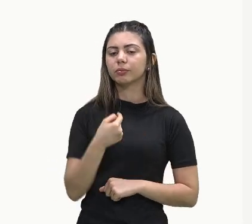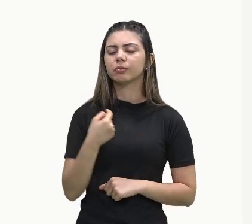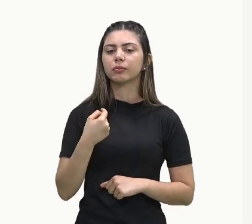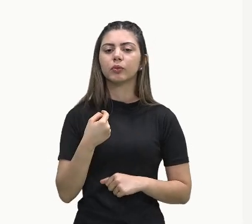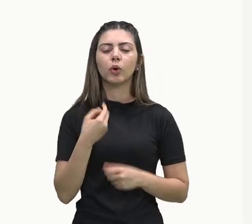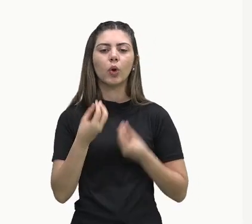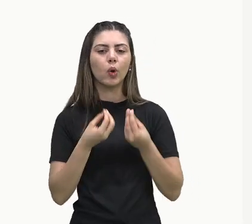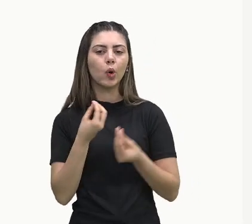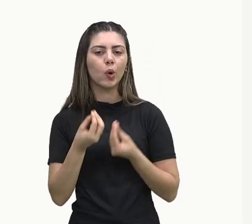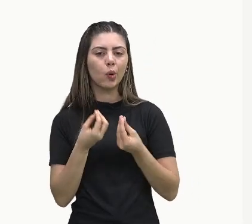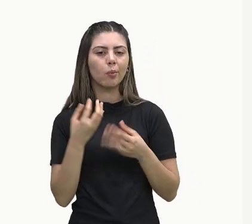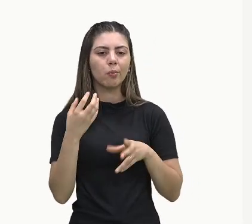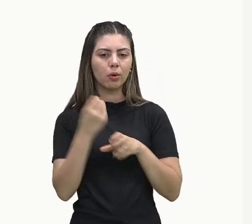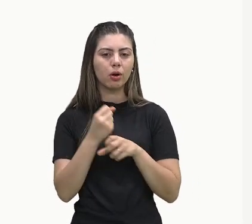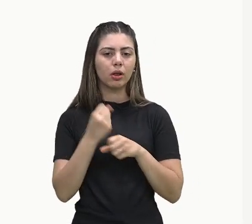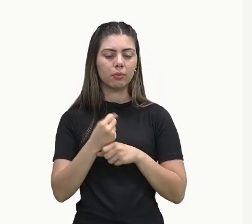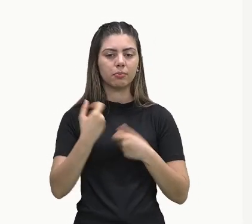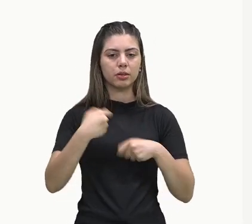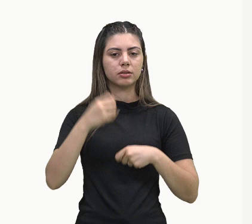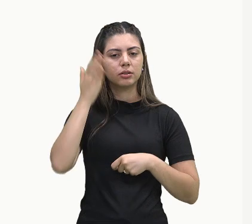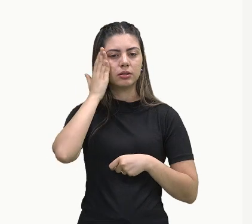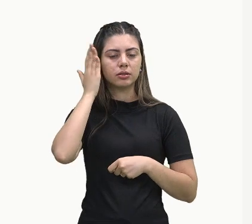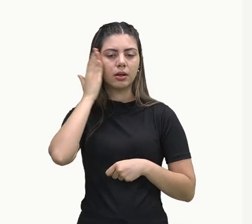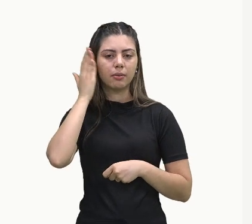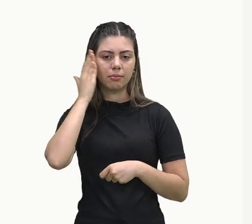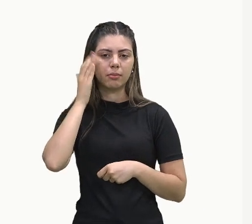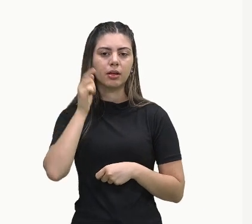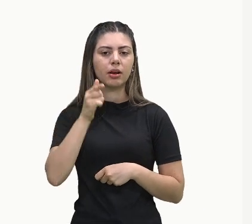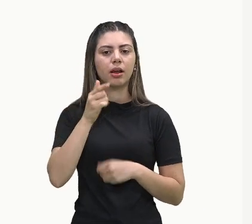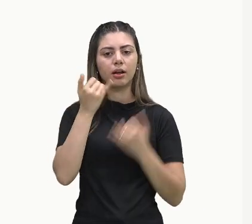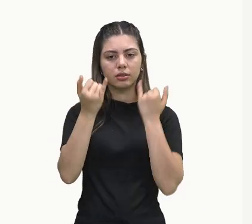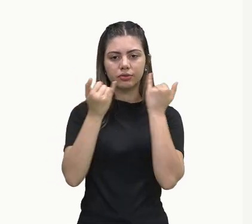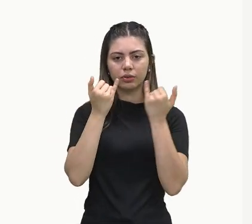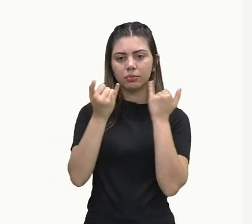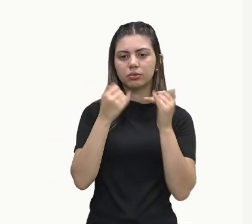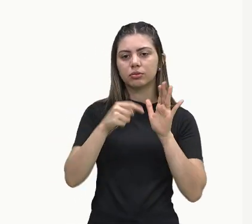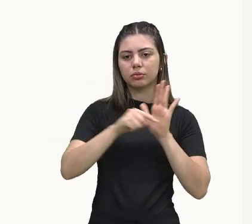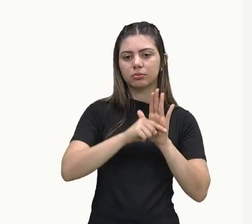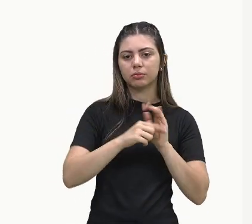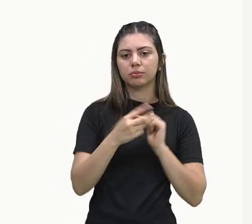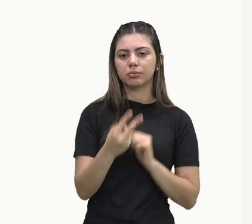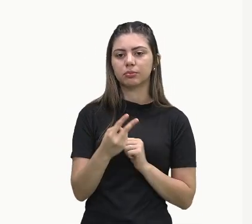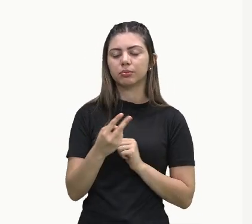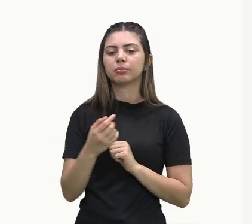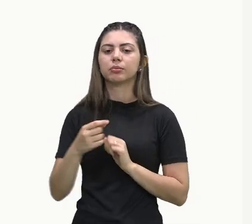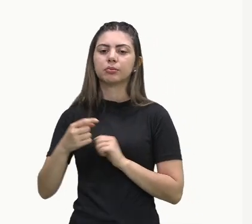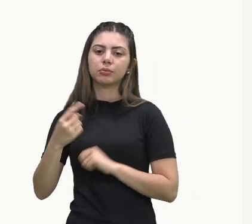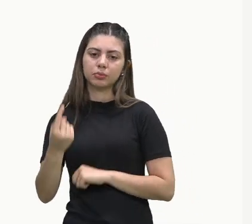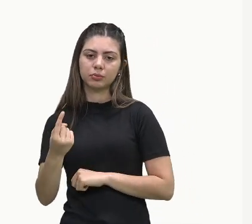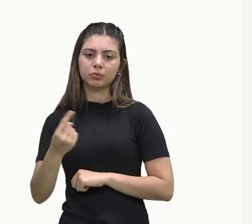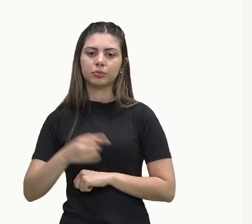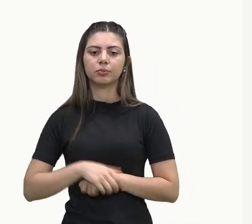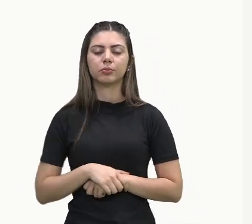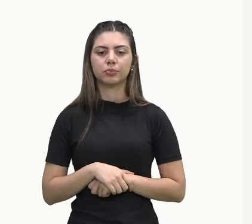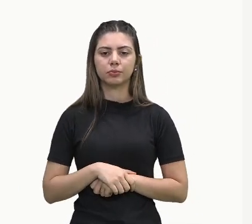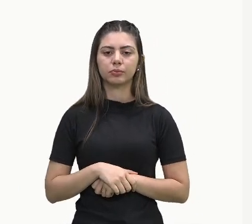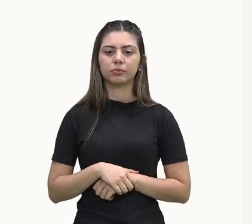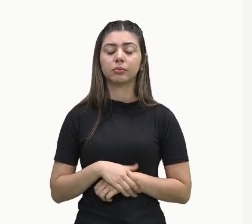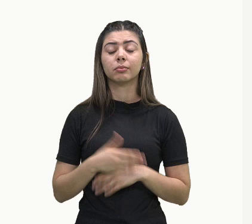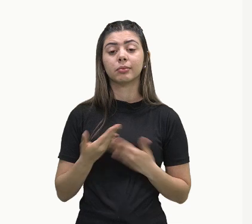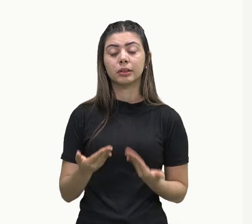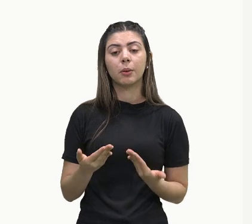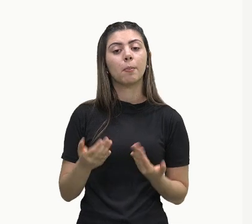aqui a equa que passa por esses pontos aqui -2 e 1 alunos pode